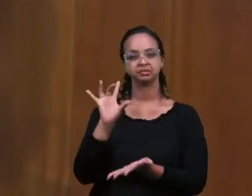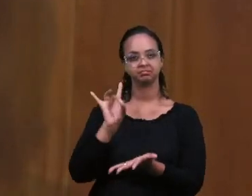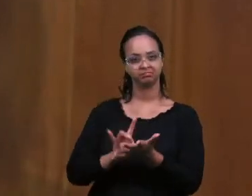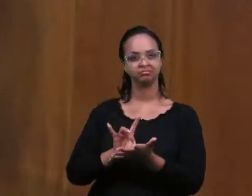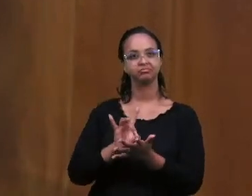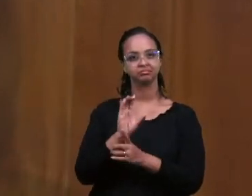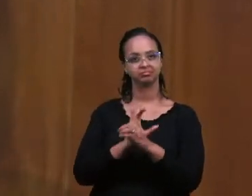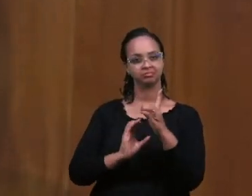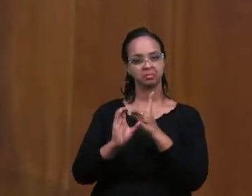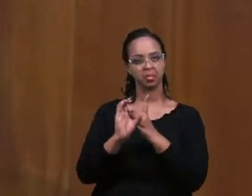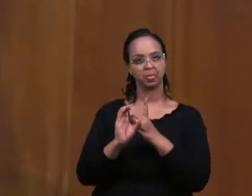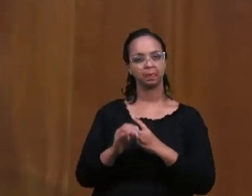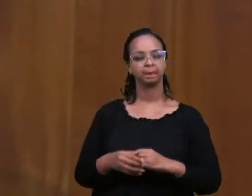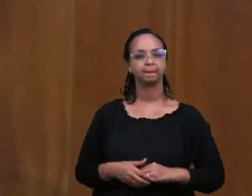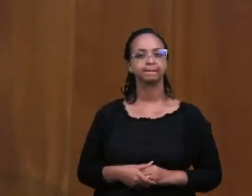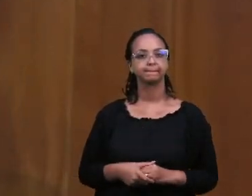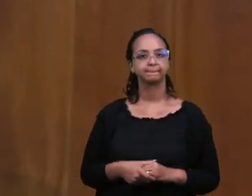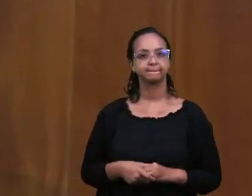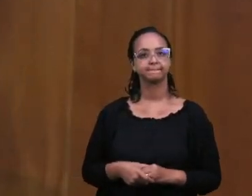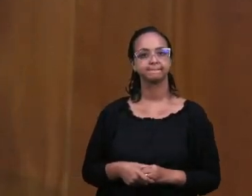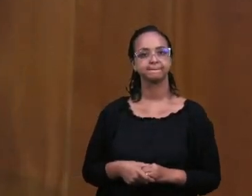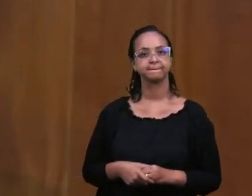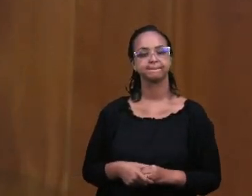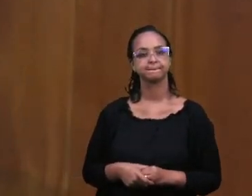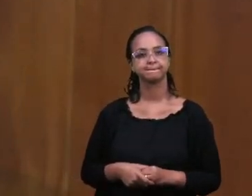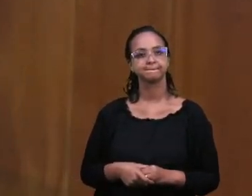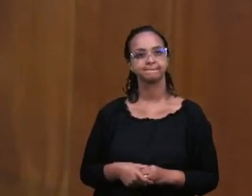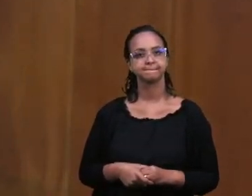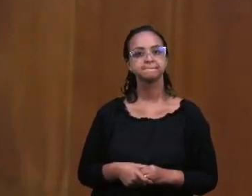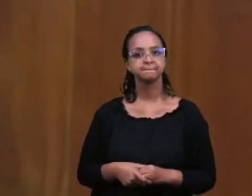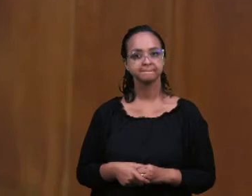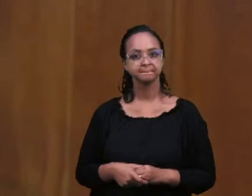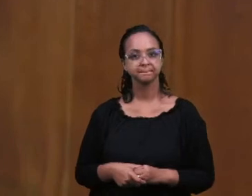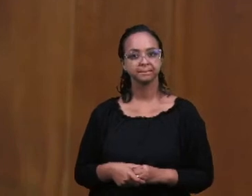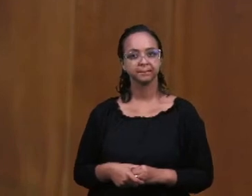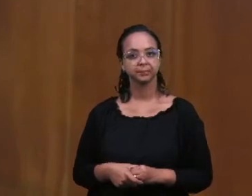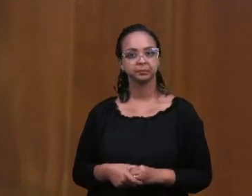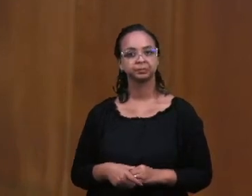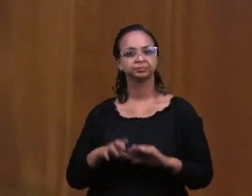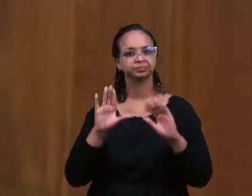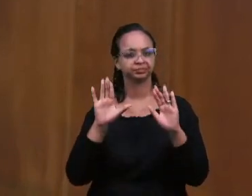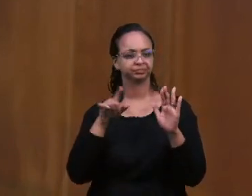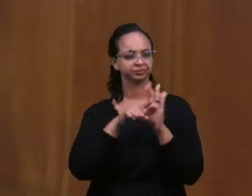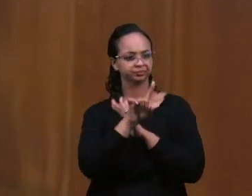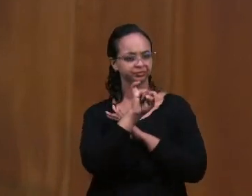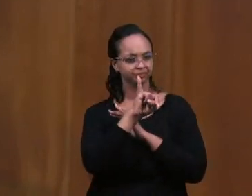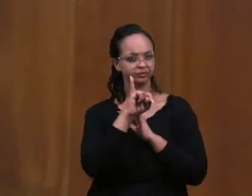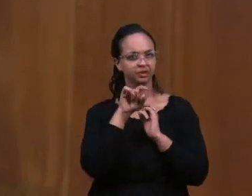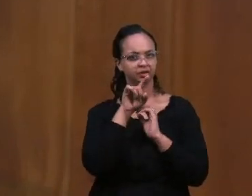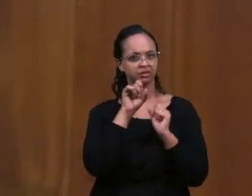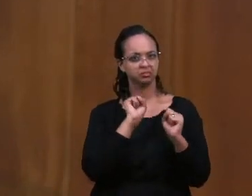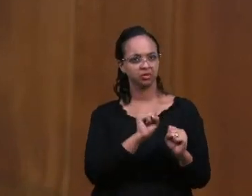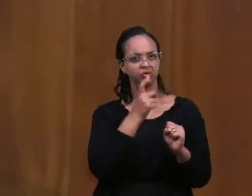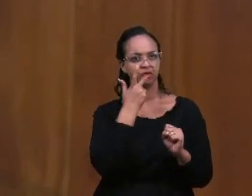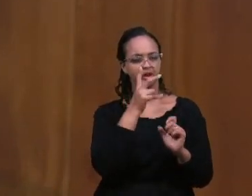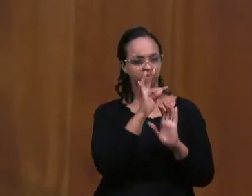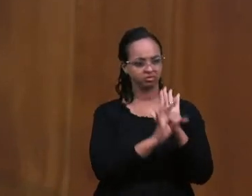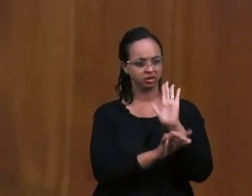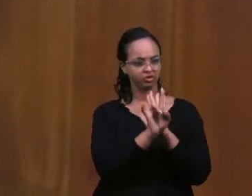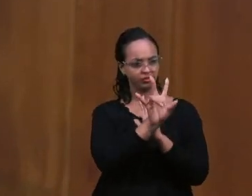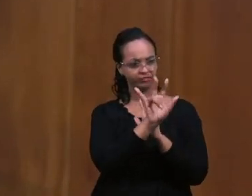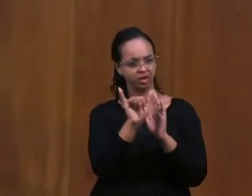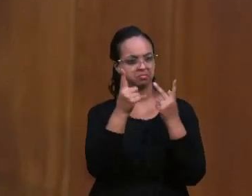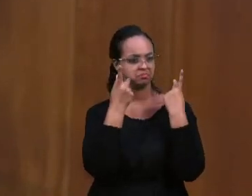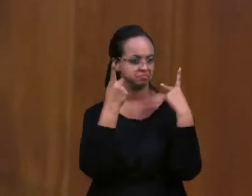com a vinheta para o culto de logo mais. Mas você pode falar para os nossos irmãos o texto que você vai